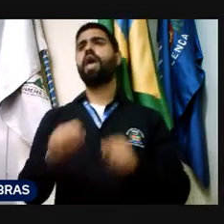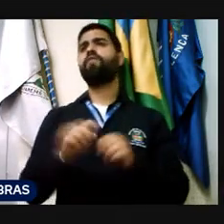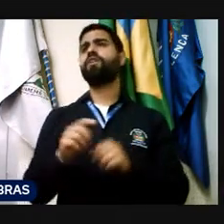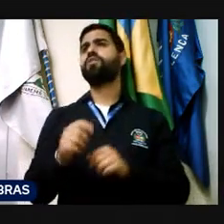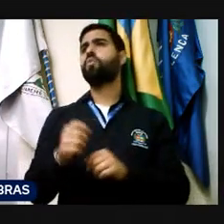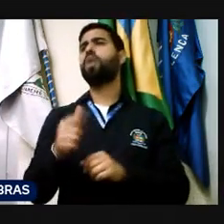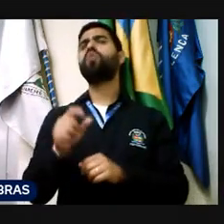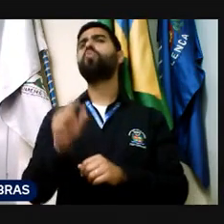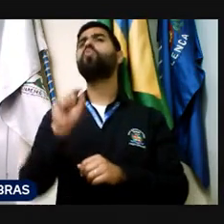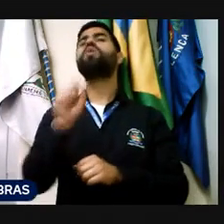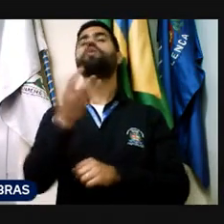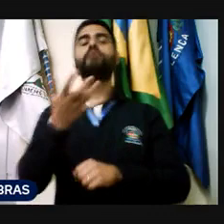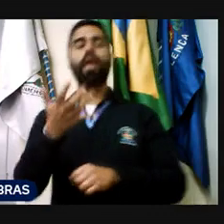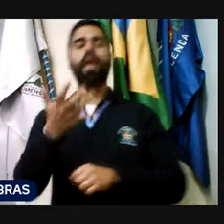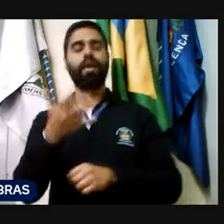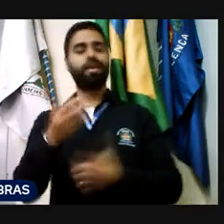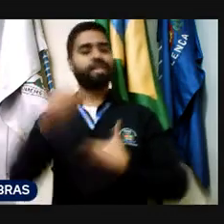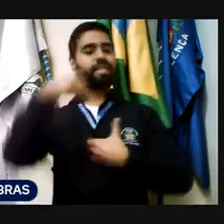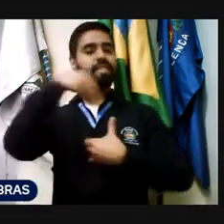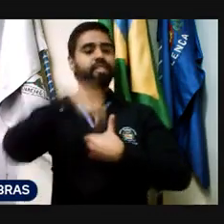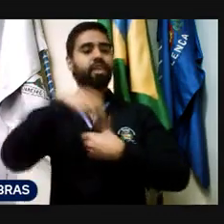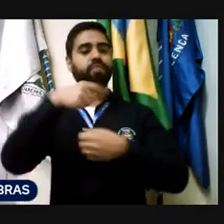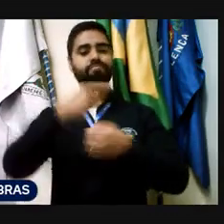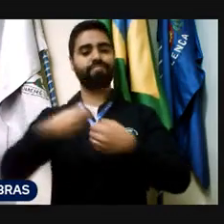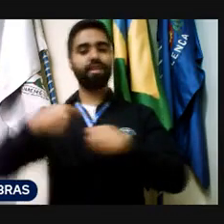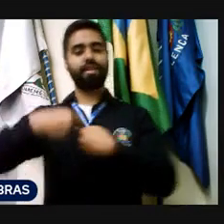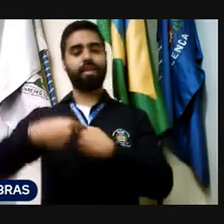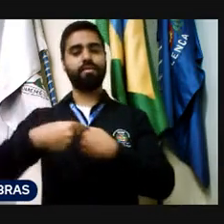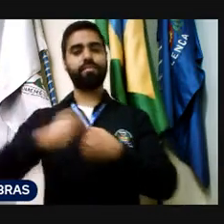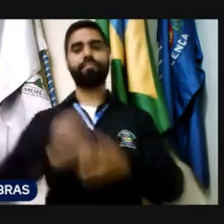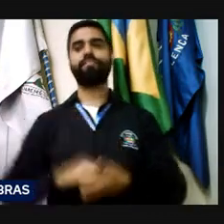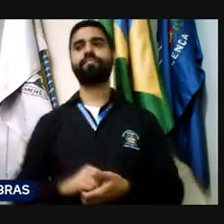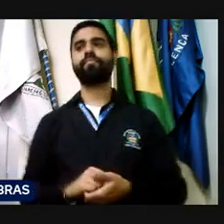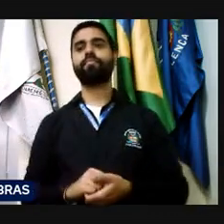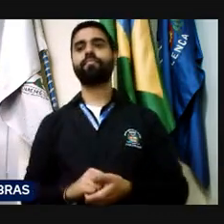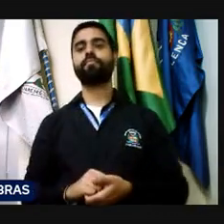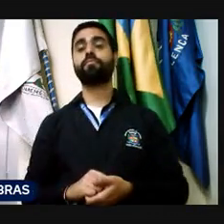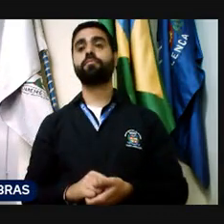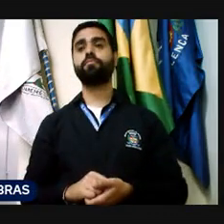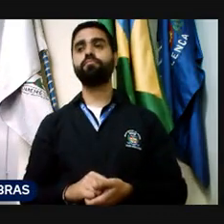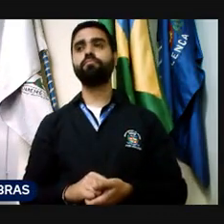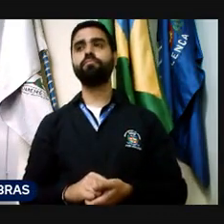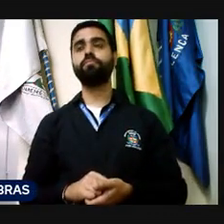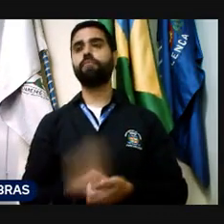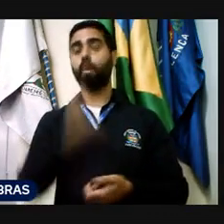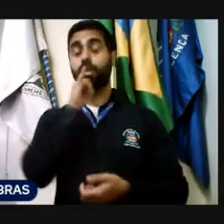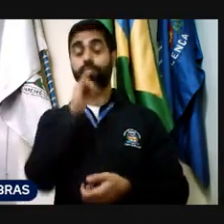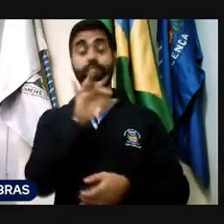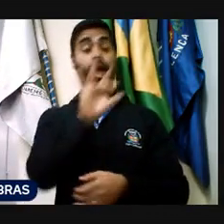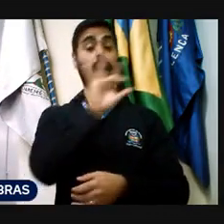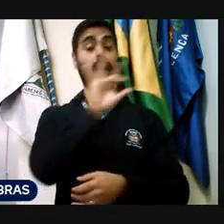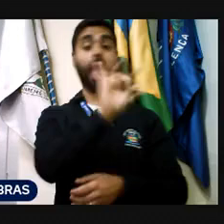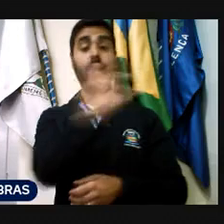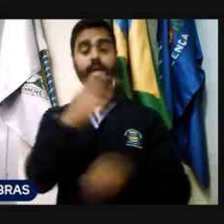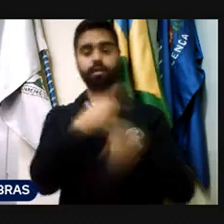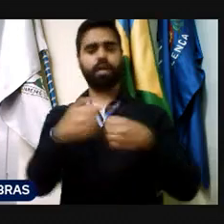querem dentro de uma área urbana. Cada município tem uma cultura